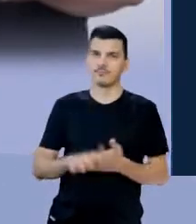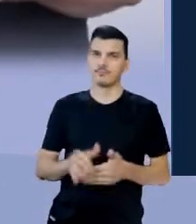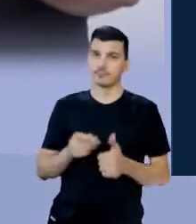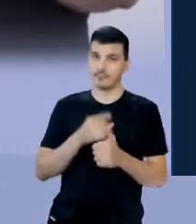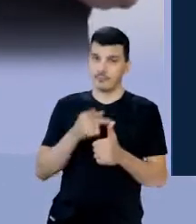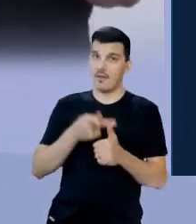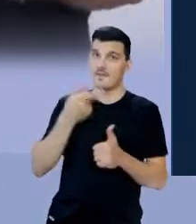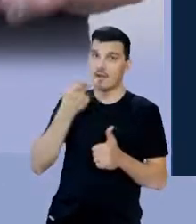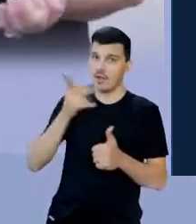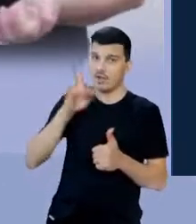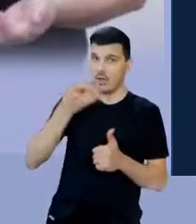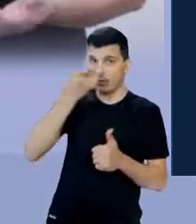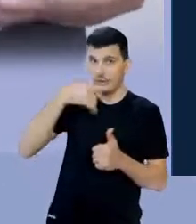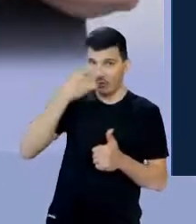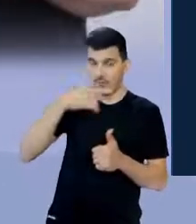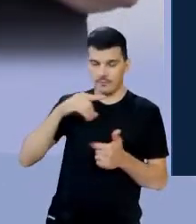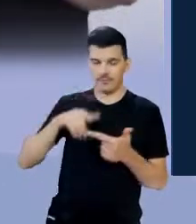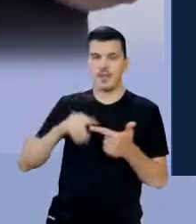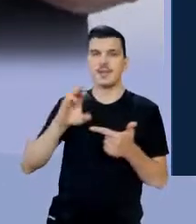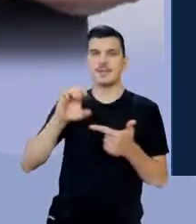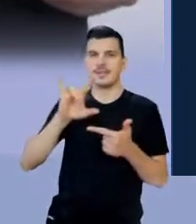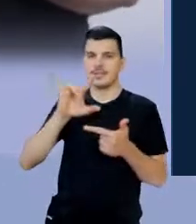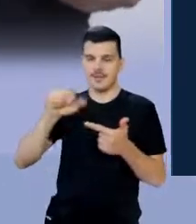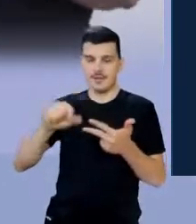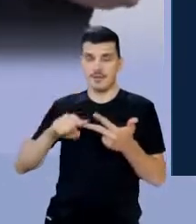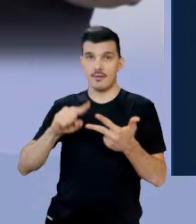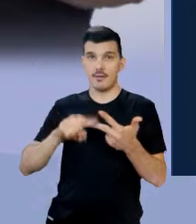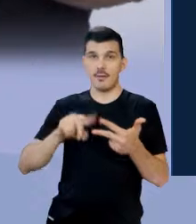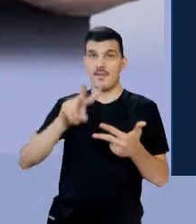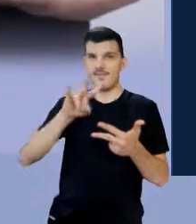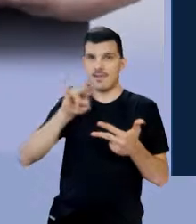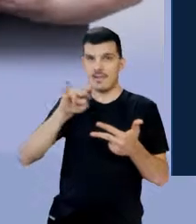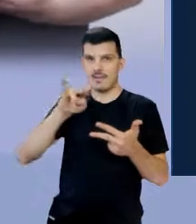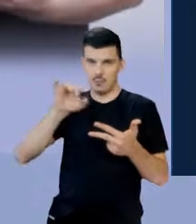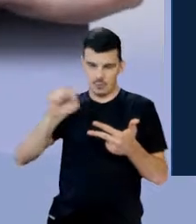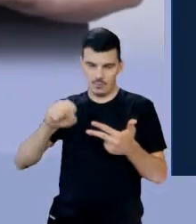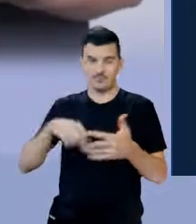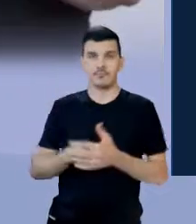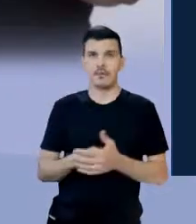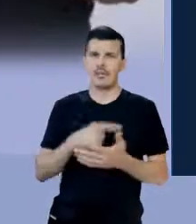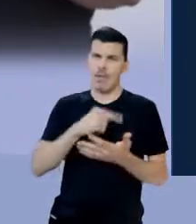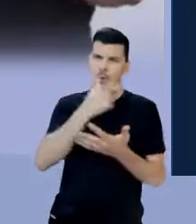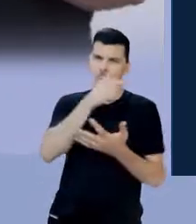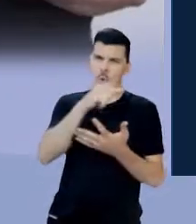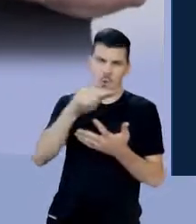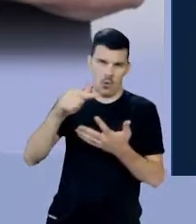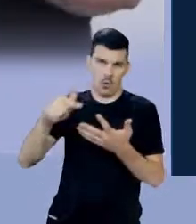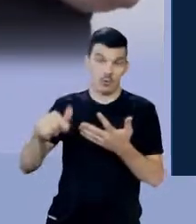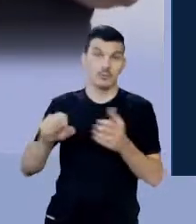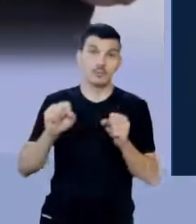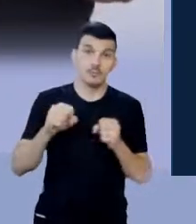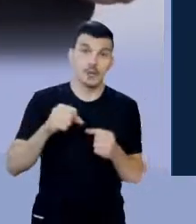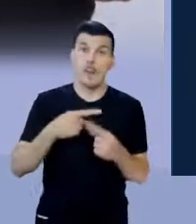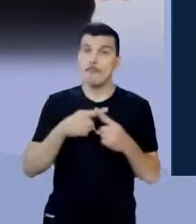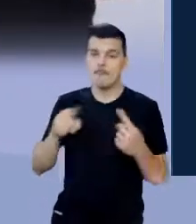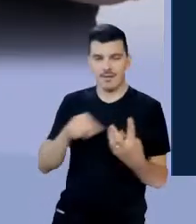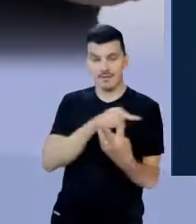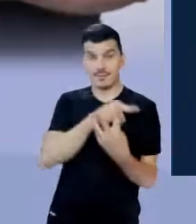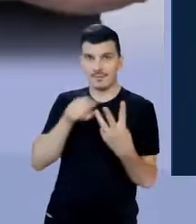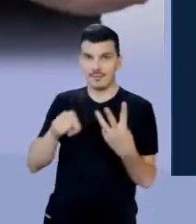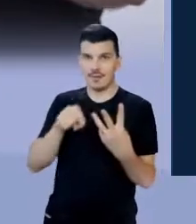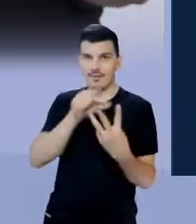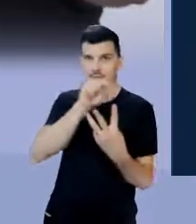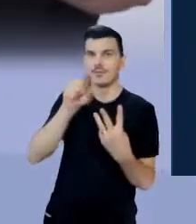os poetas Carlos Drummond de Andrade, Cecília Meirelles e Vinícius de Moraes. Há outros poetas, mas